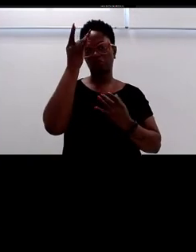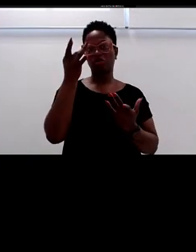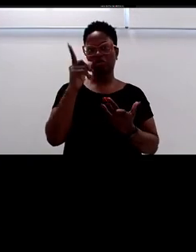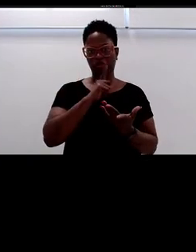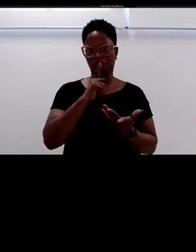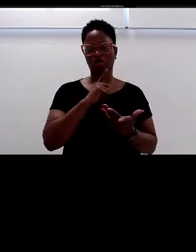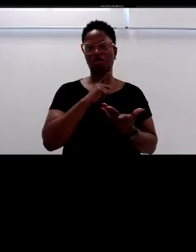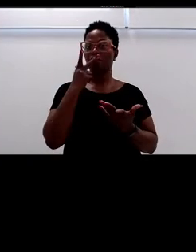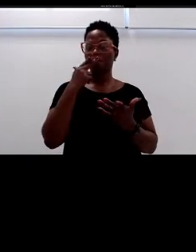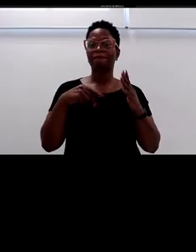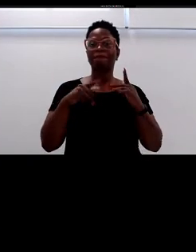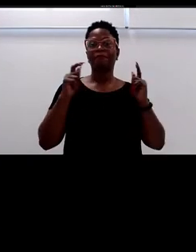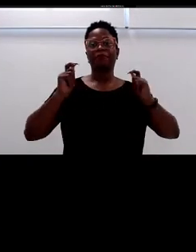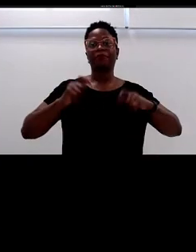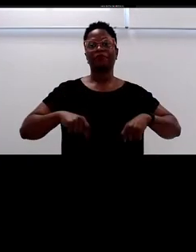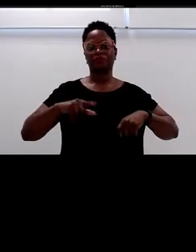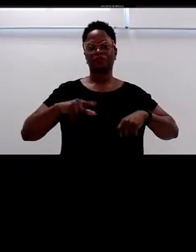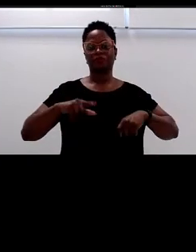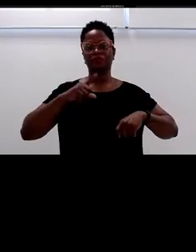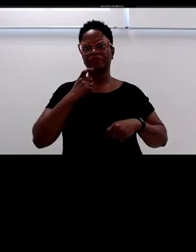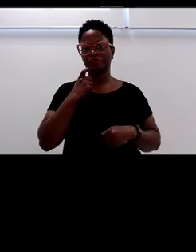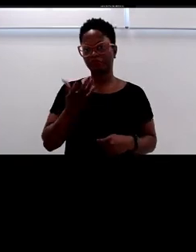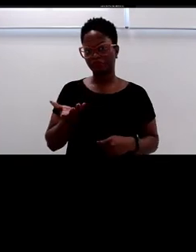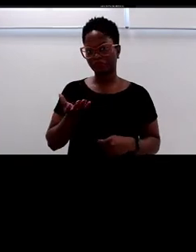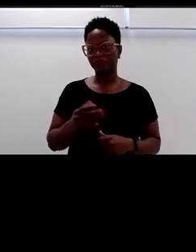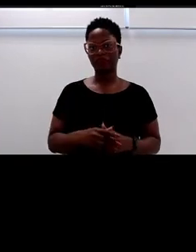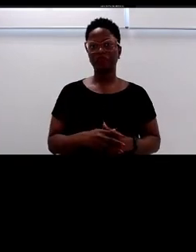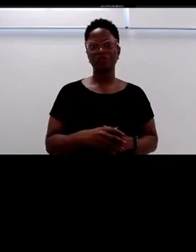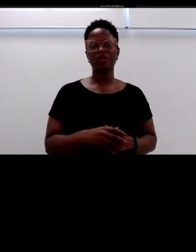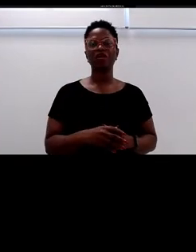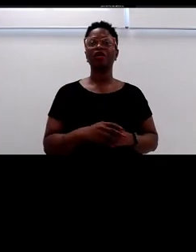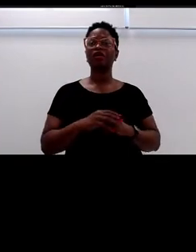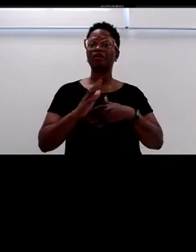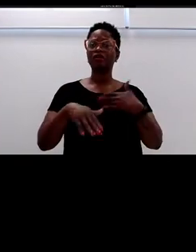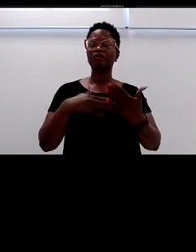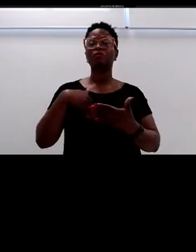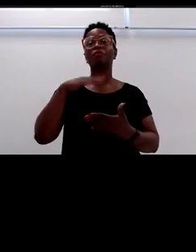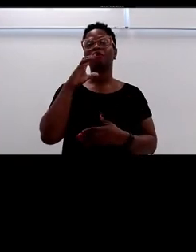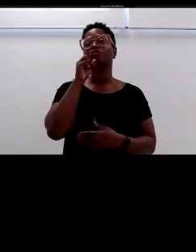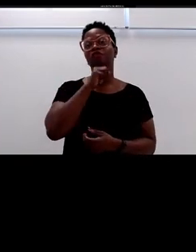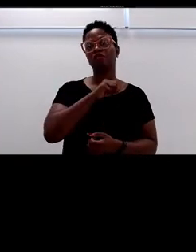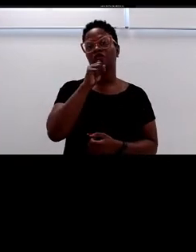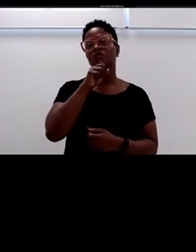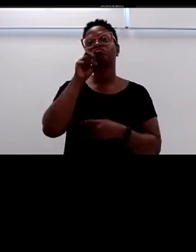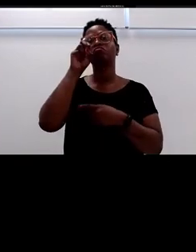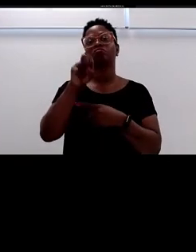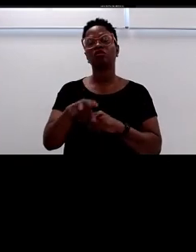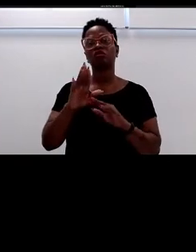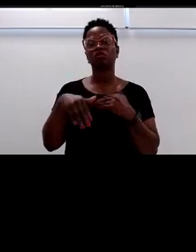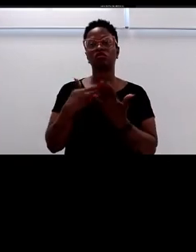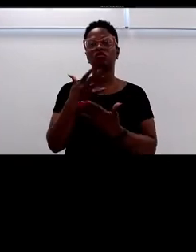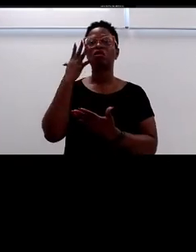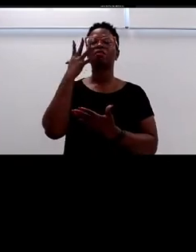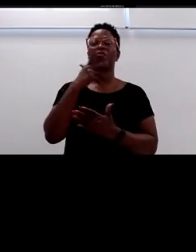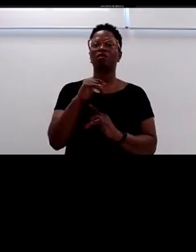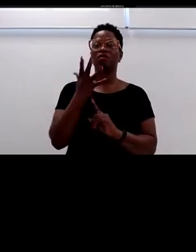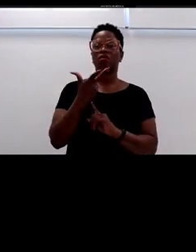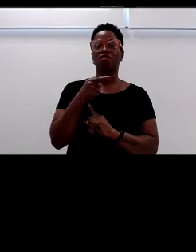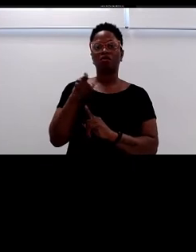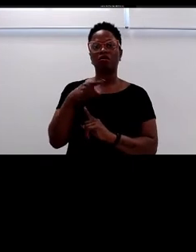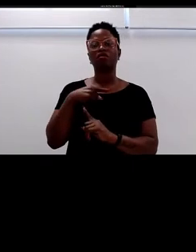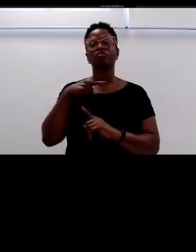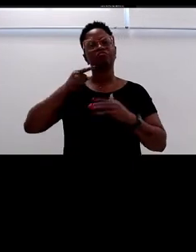que tivesse por perto. Depois, mais velho, eu ingressei na Escola de Belas Artes. Lá pude